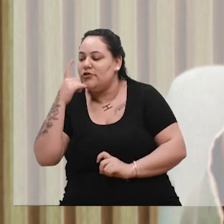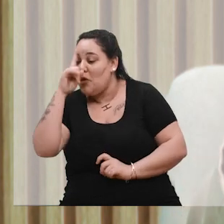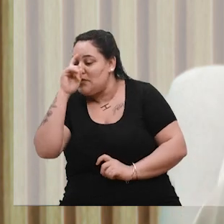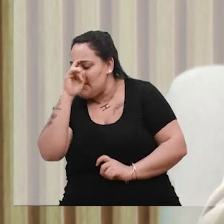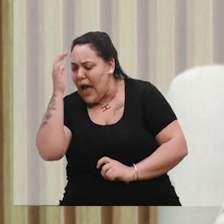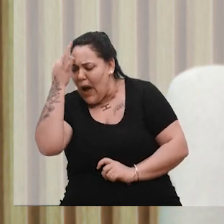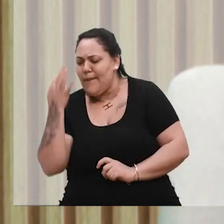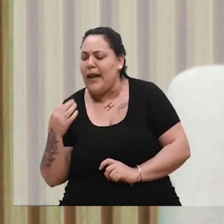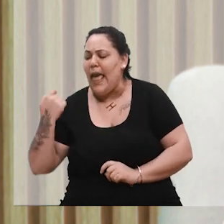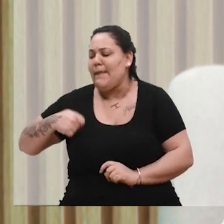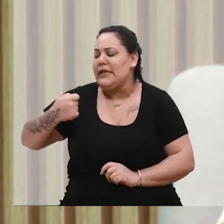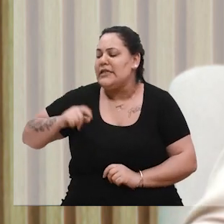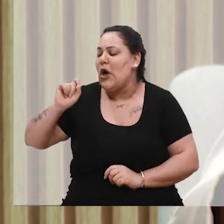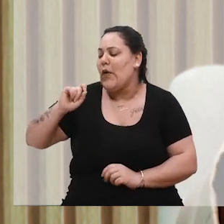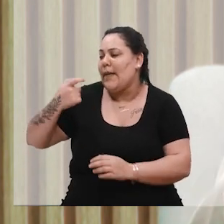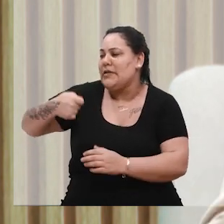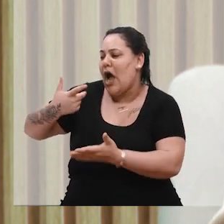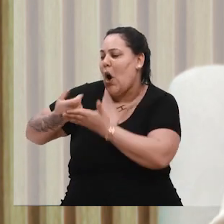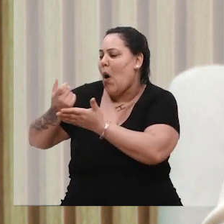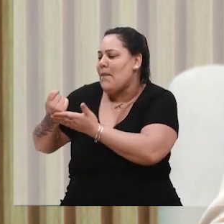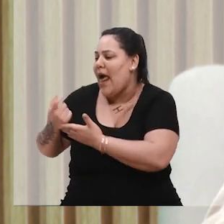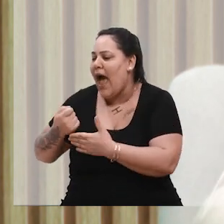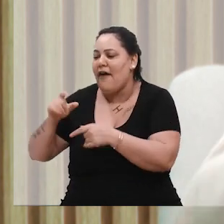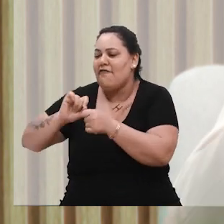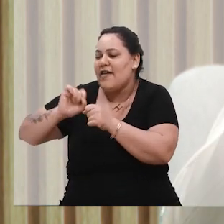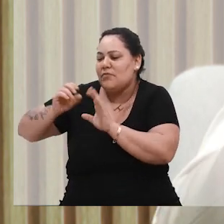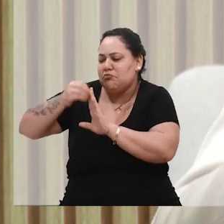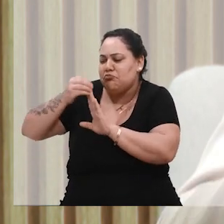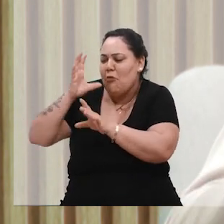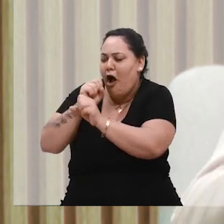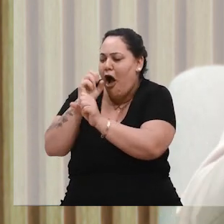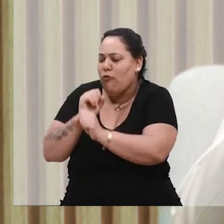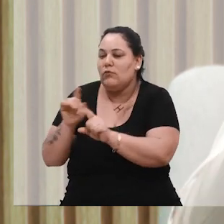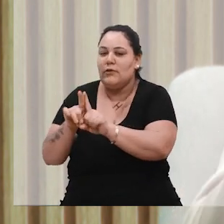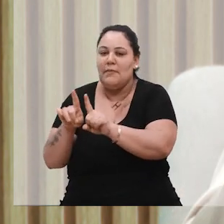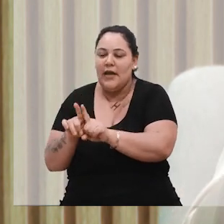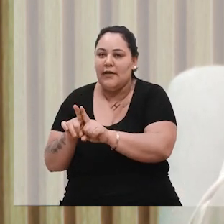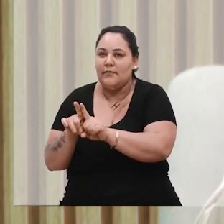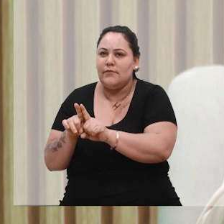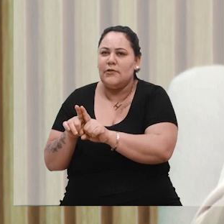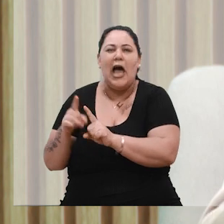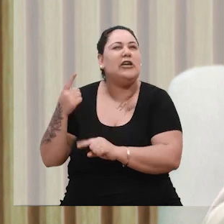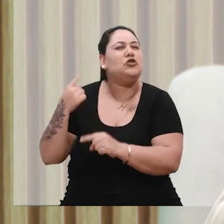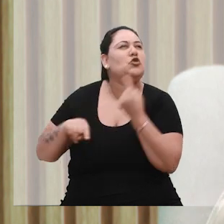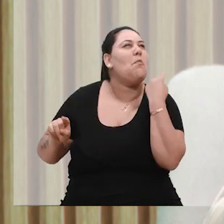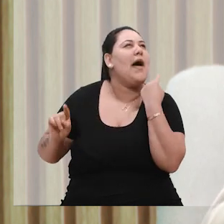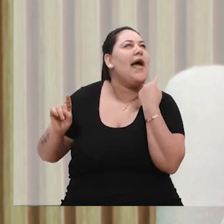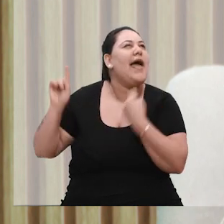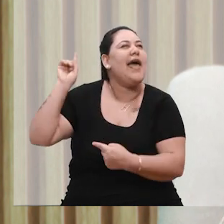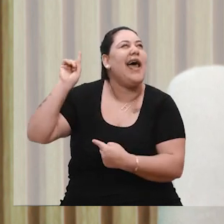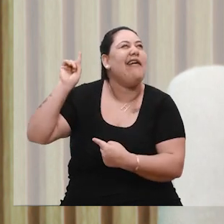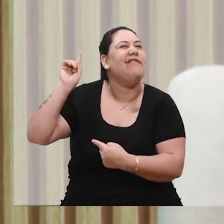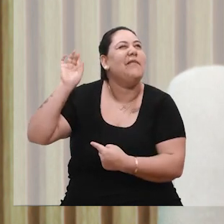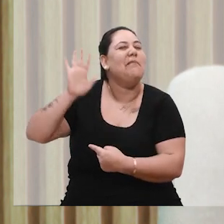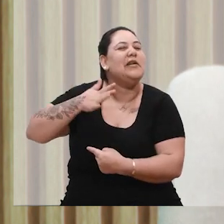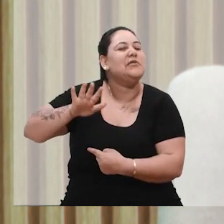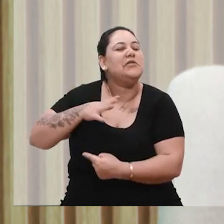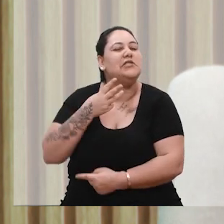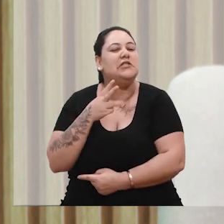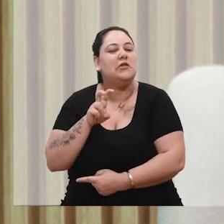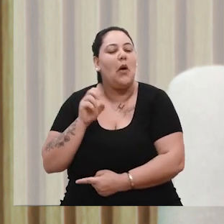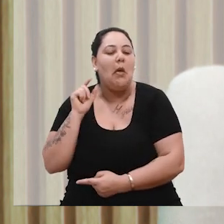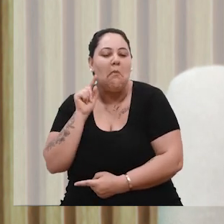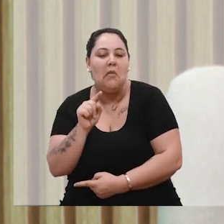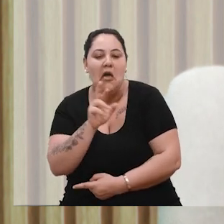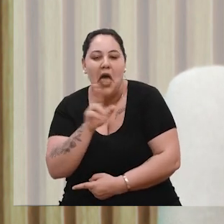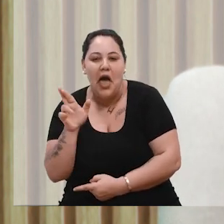que precisa, todos os equipamentos, fez um orçamento que superava, acho que uns 350 mil reais, mais ou